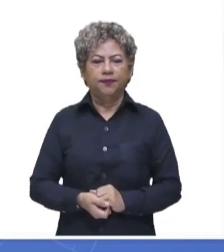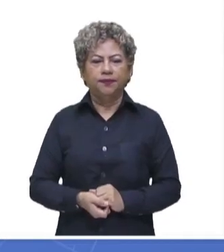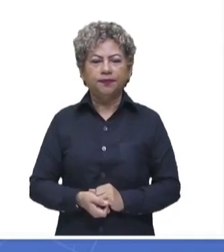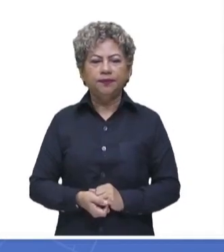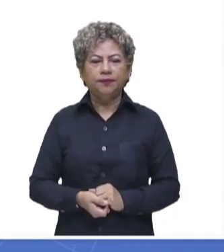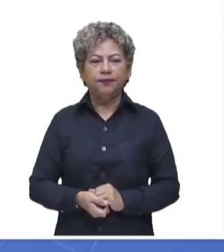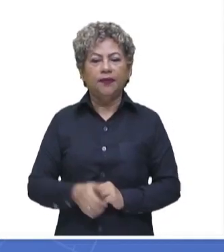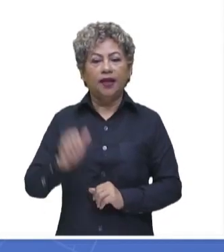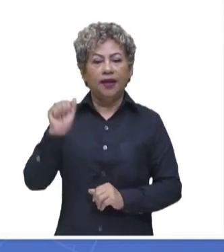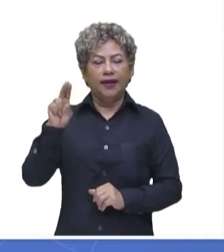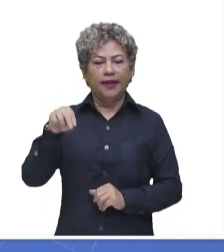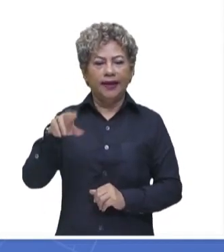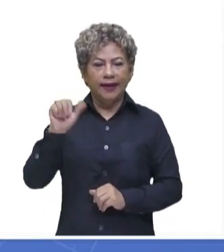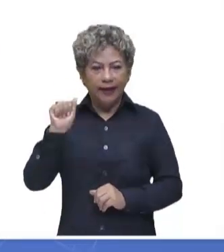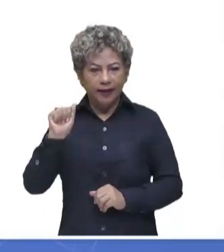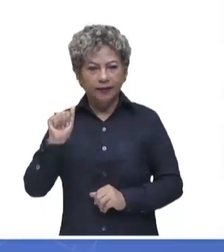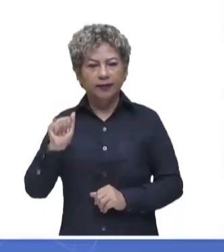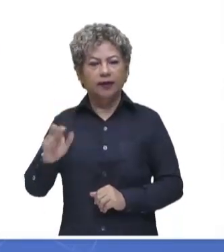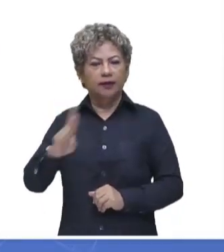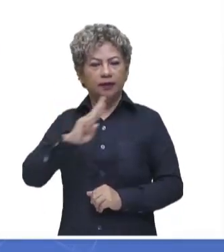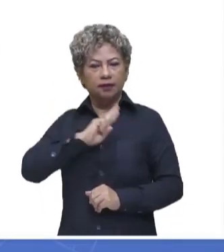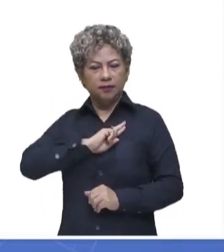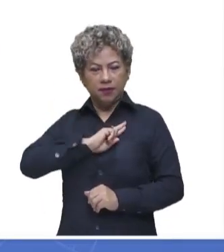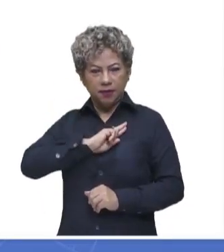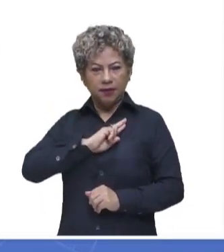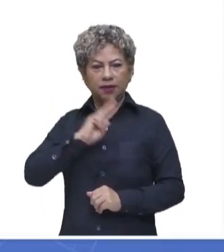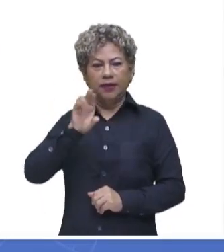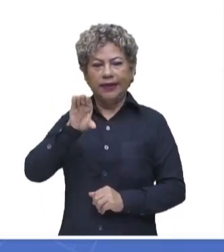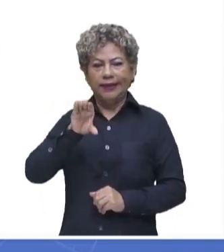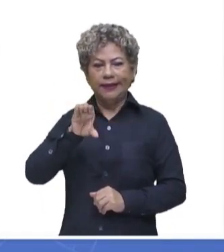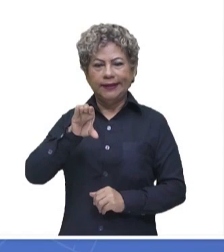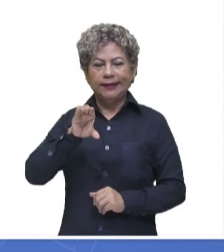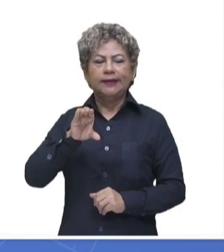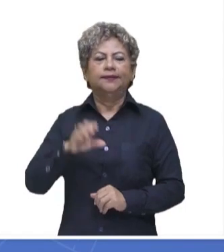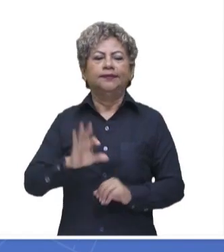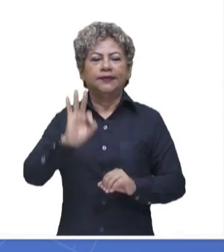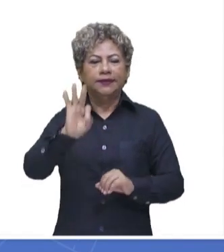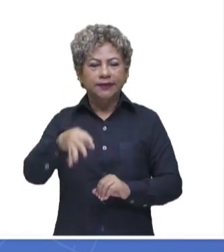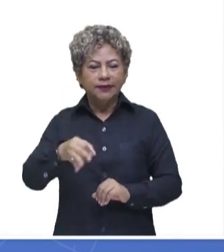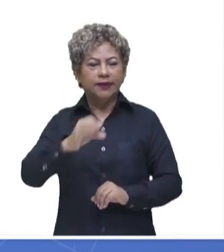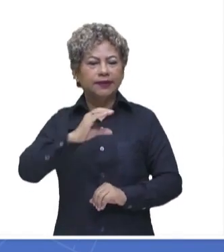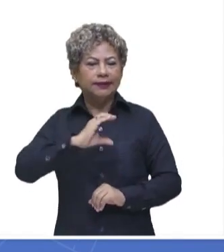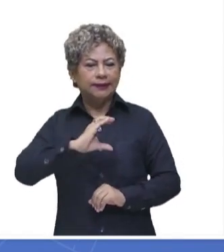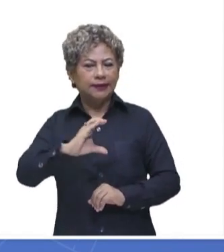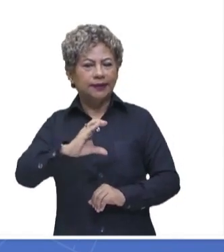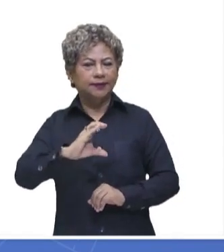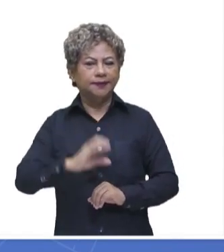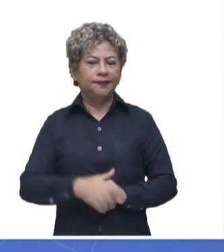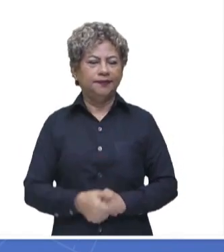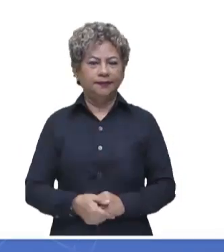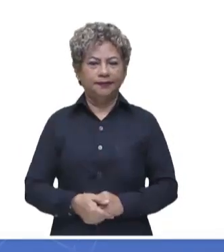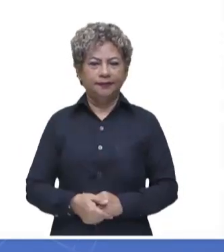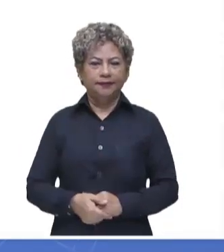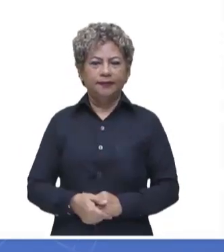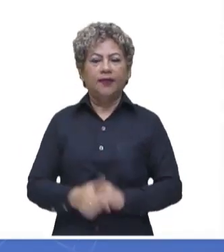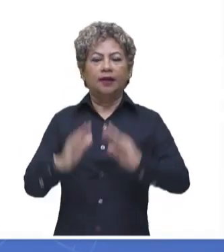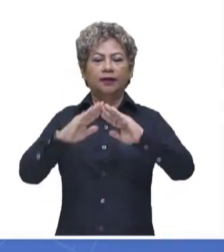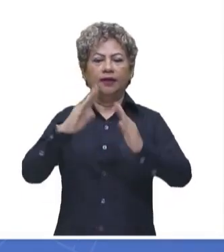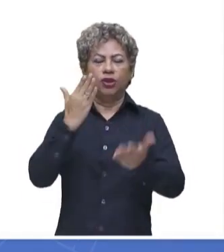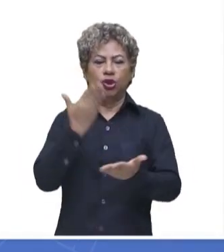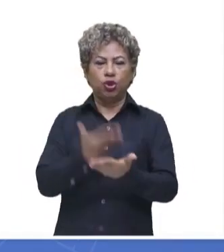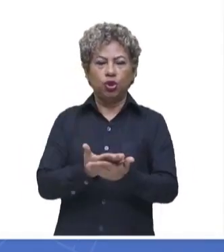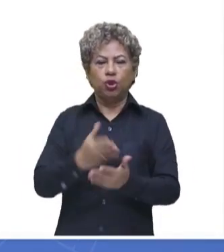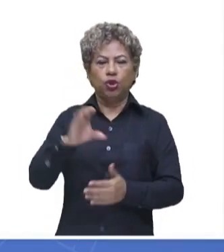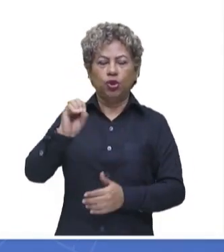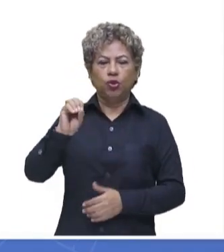só, Ana Júlia está dizendo que a resposta aí correta é a letra C. Ela é da Escola Estadual